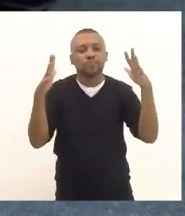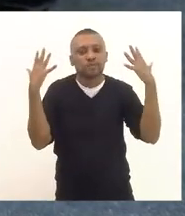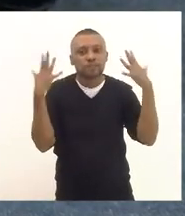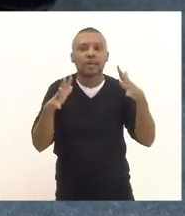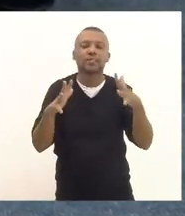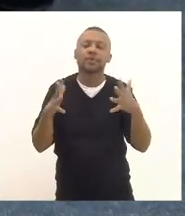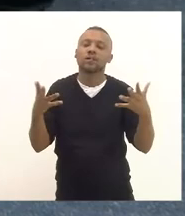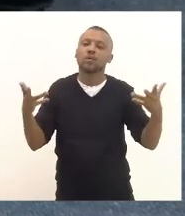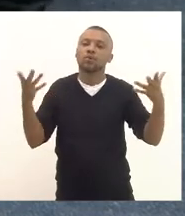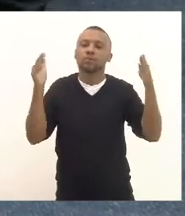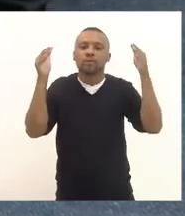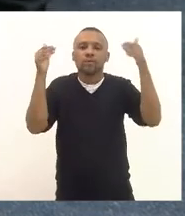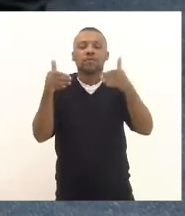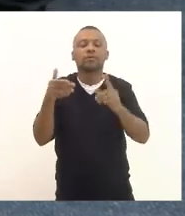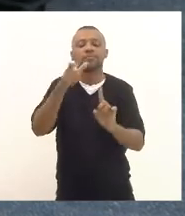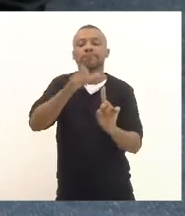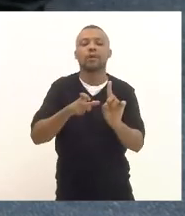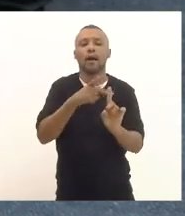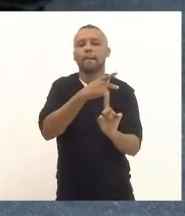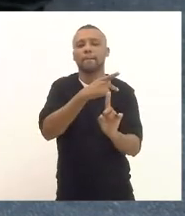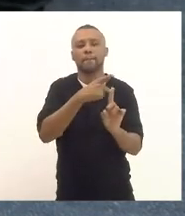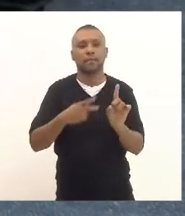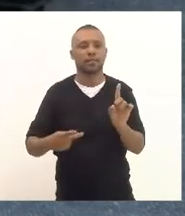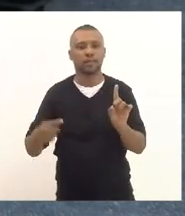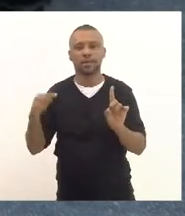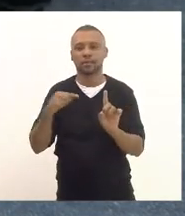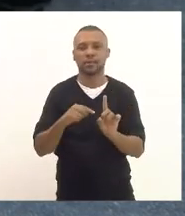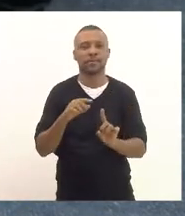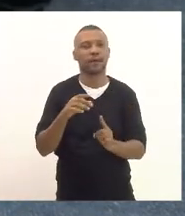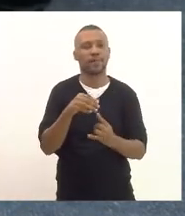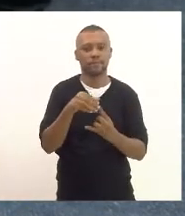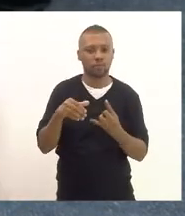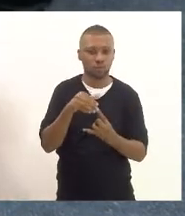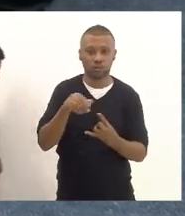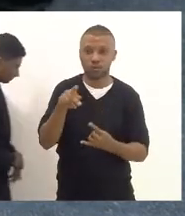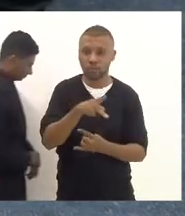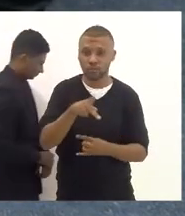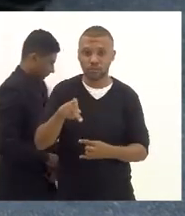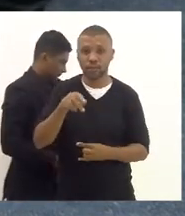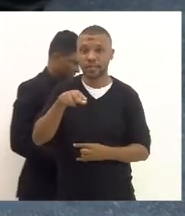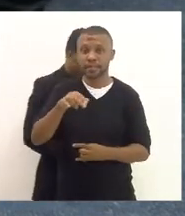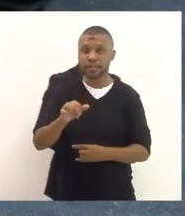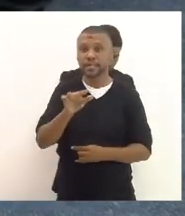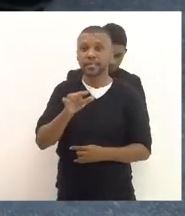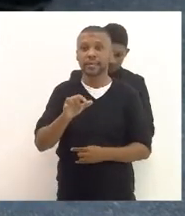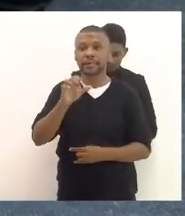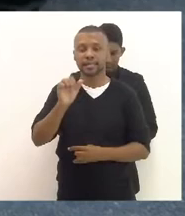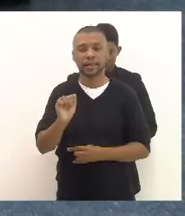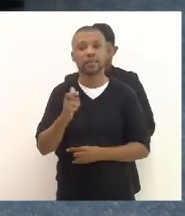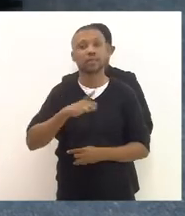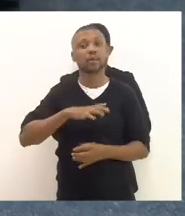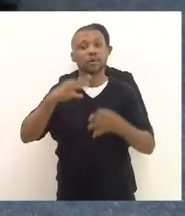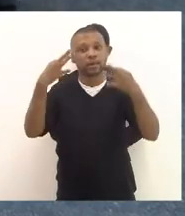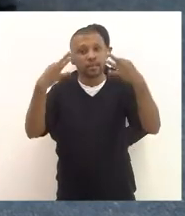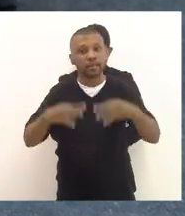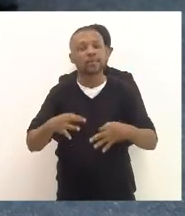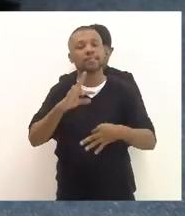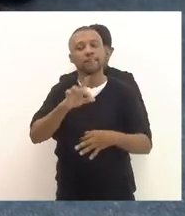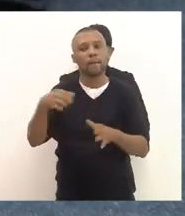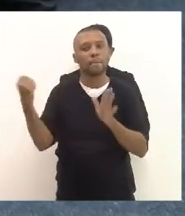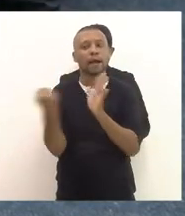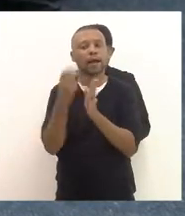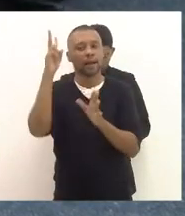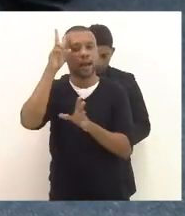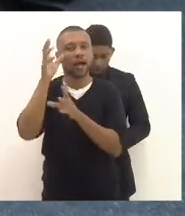específico a presidente da da Fiocruz professora Anísia que com certeza vai ficar na